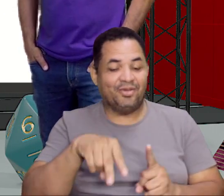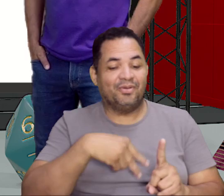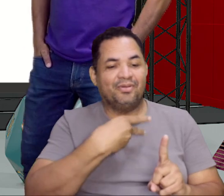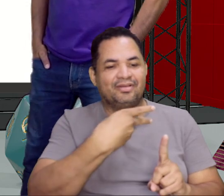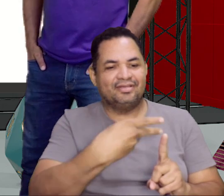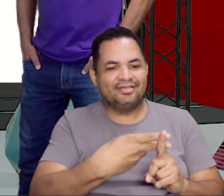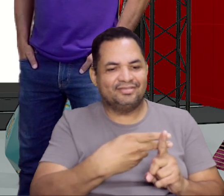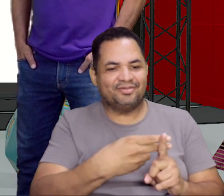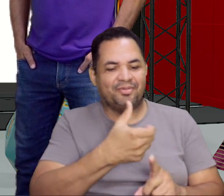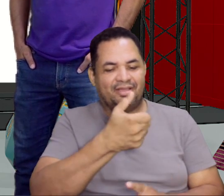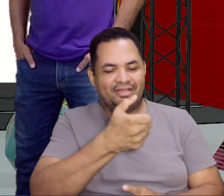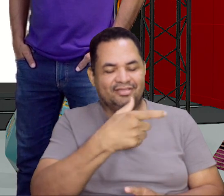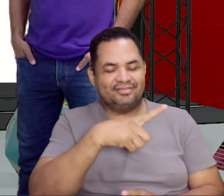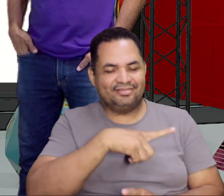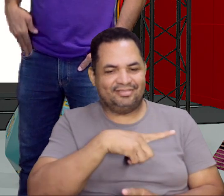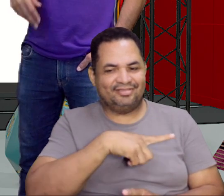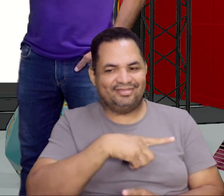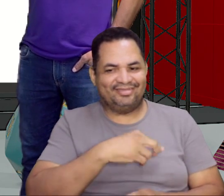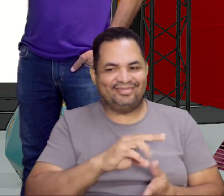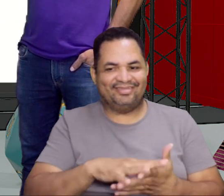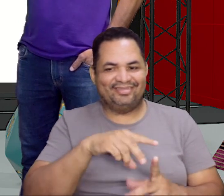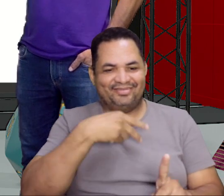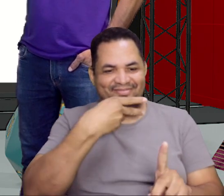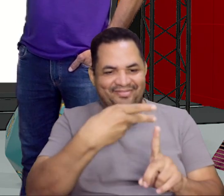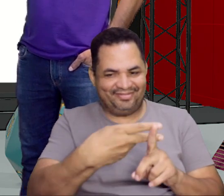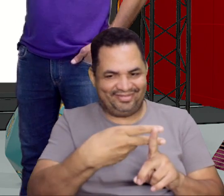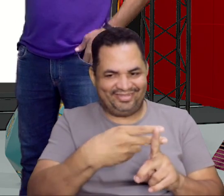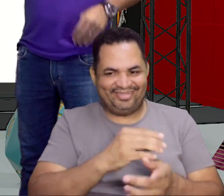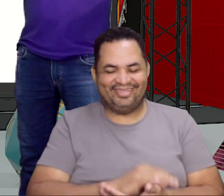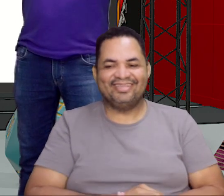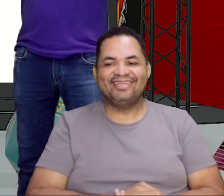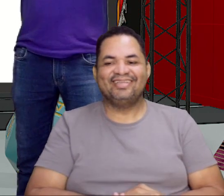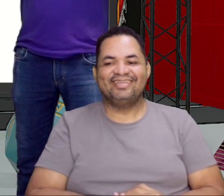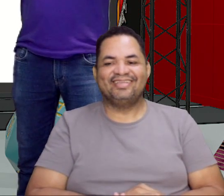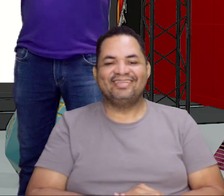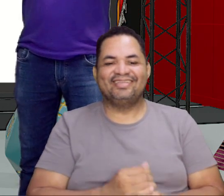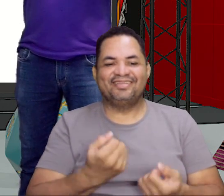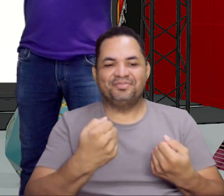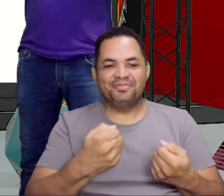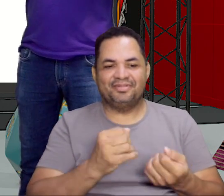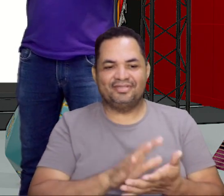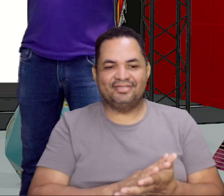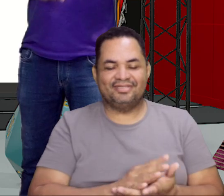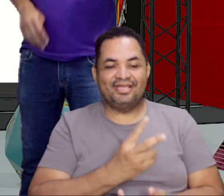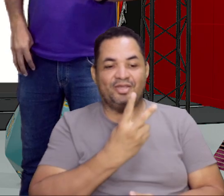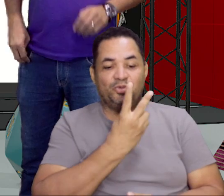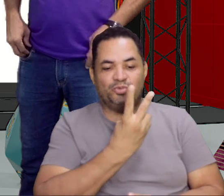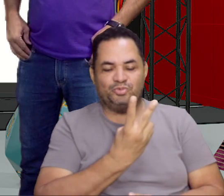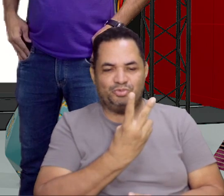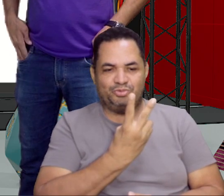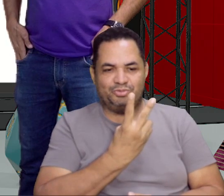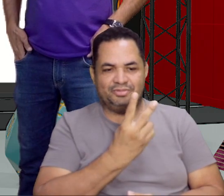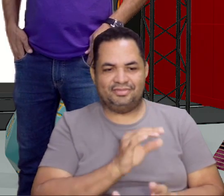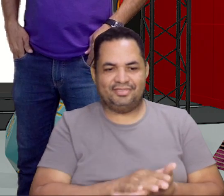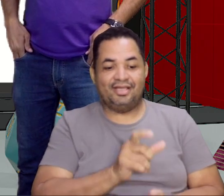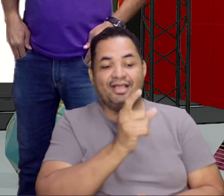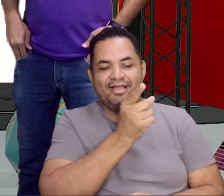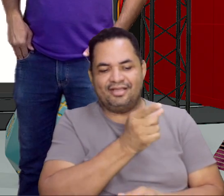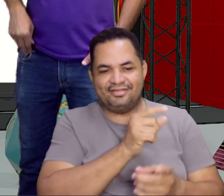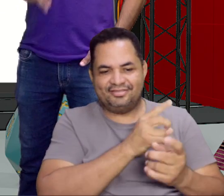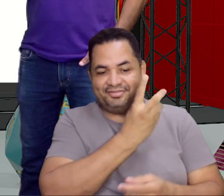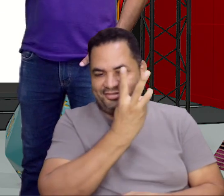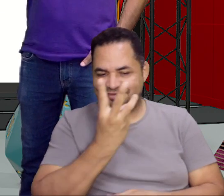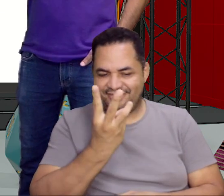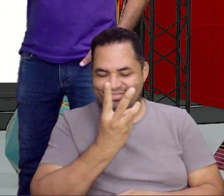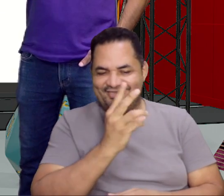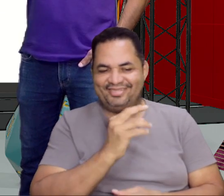dobro de canetas que eu tenho ó lá dobro Beleza agora vamos lá eu poderia dar duas a cada uma dos meus três